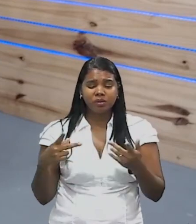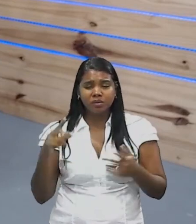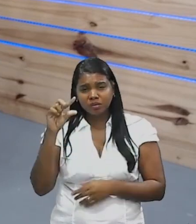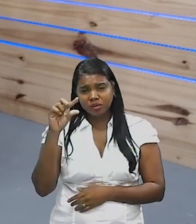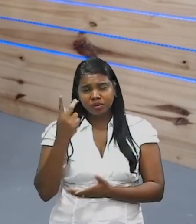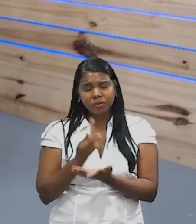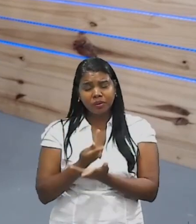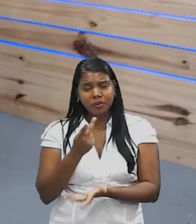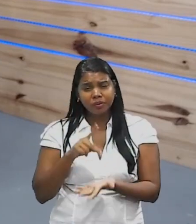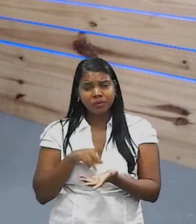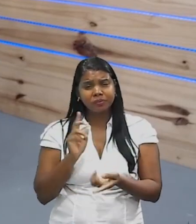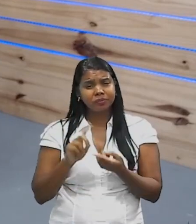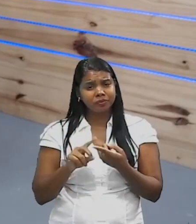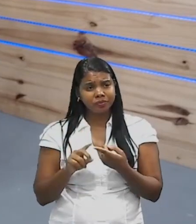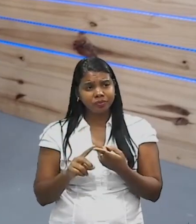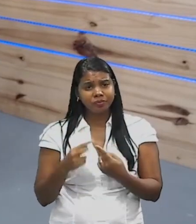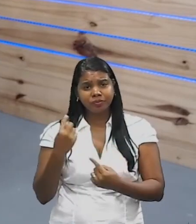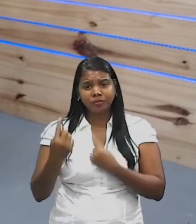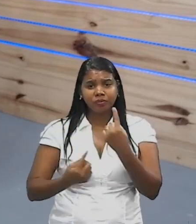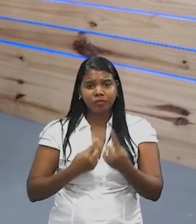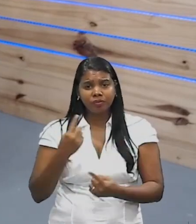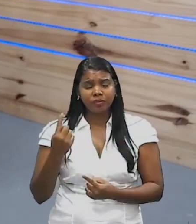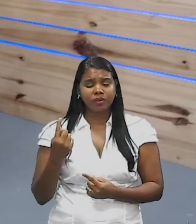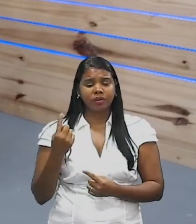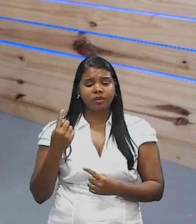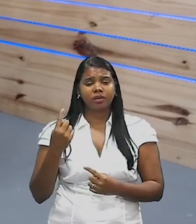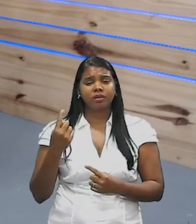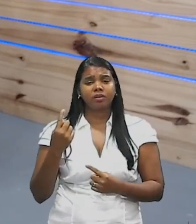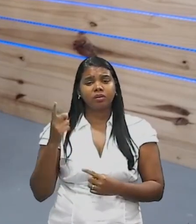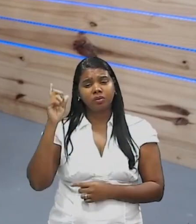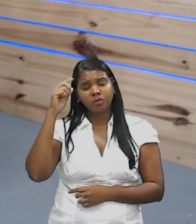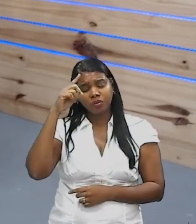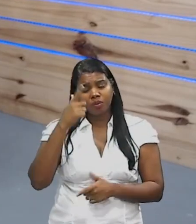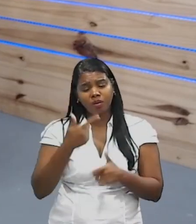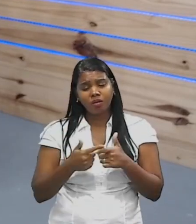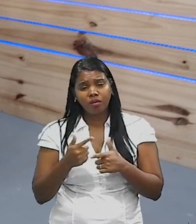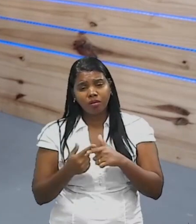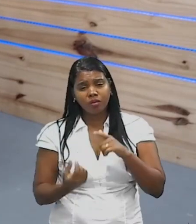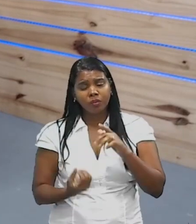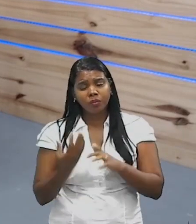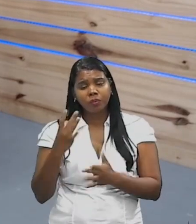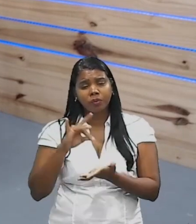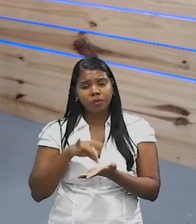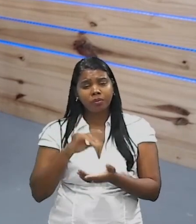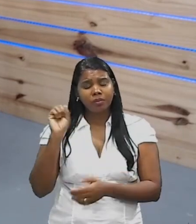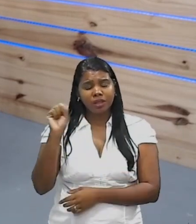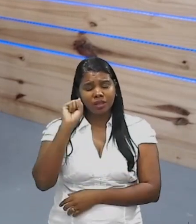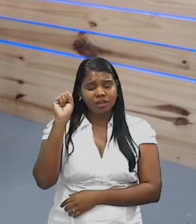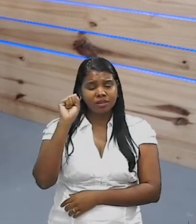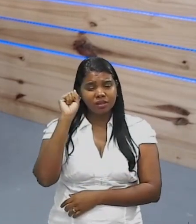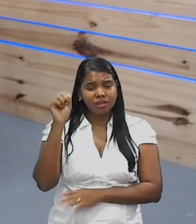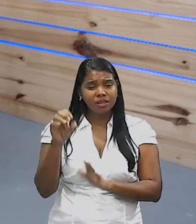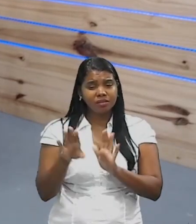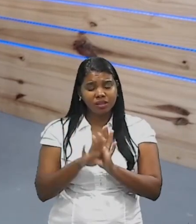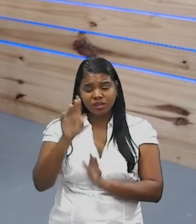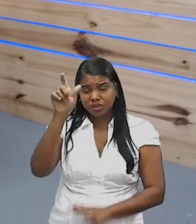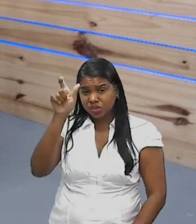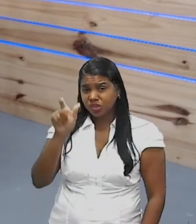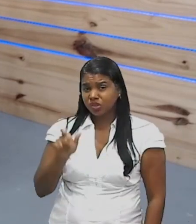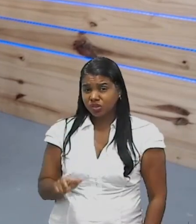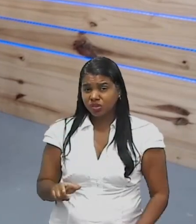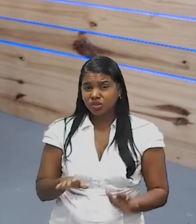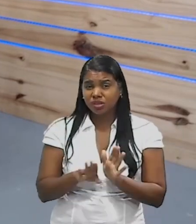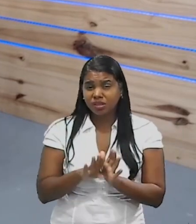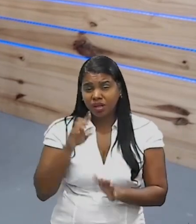acontece? Independente do grau do defeito, né, uma não conformidade mais grave que chega ao cliente é